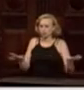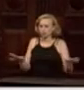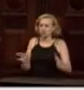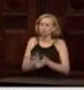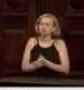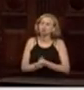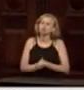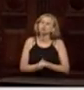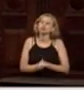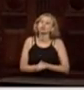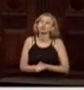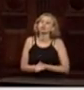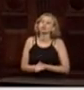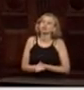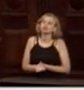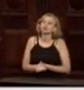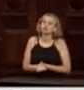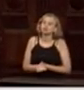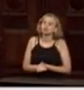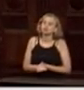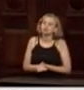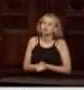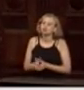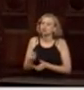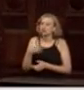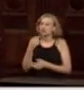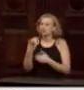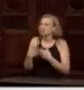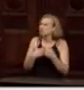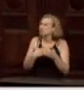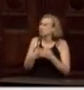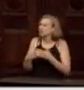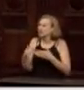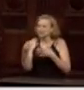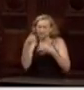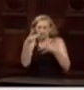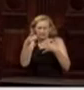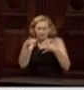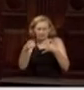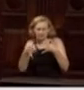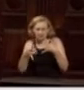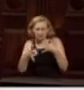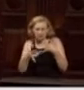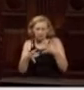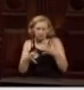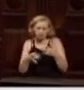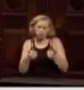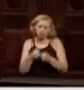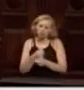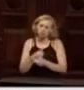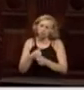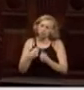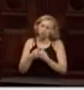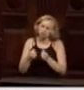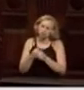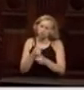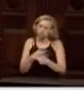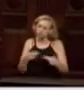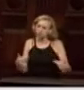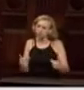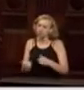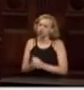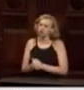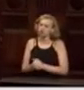escandalizando qualquer detalhe que visse na área de operação do transporte coletivo.